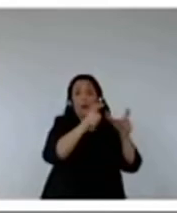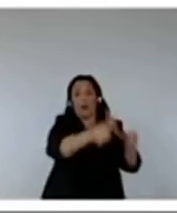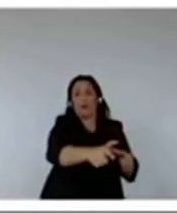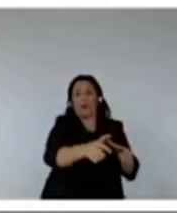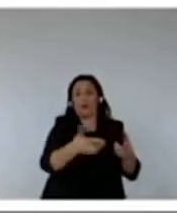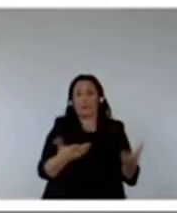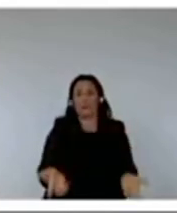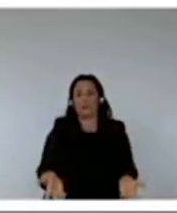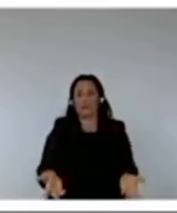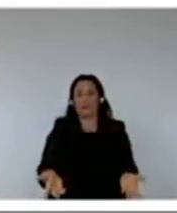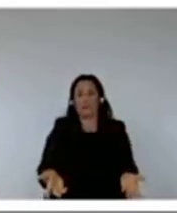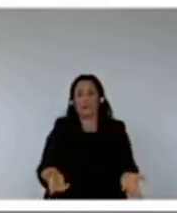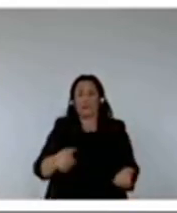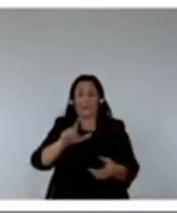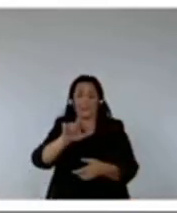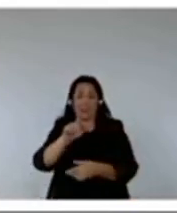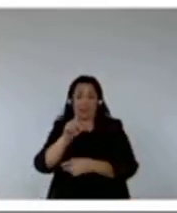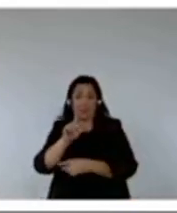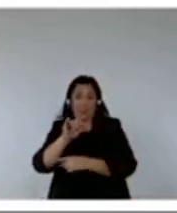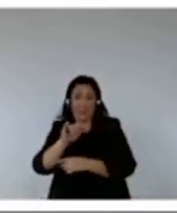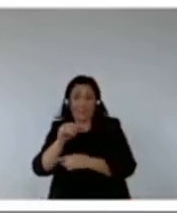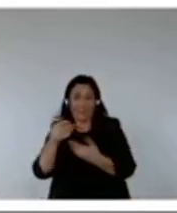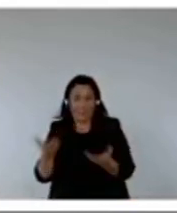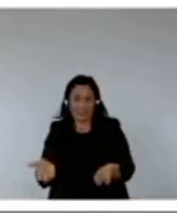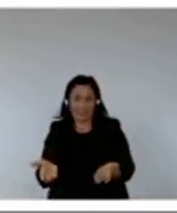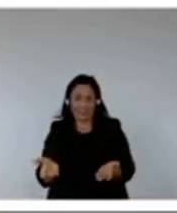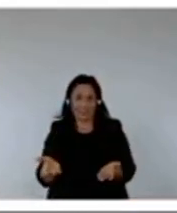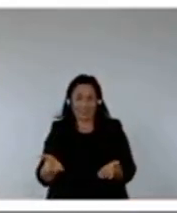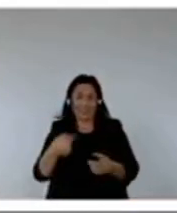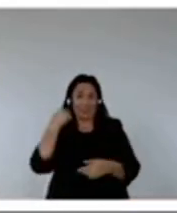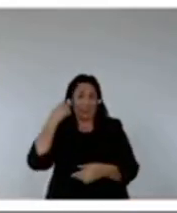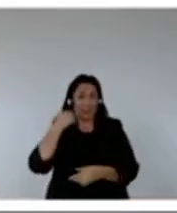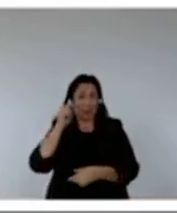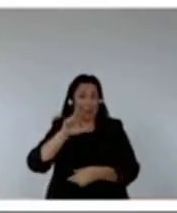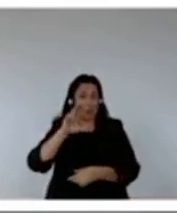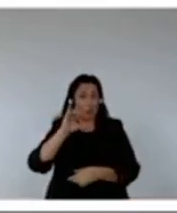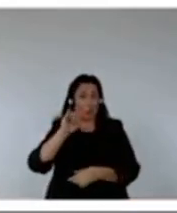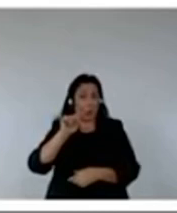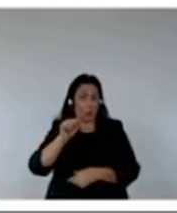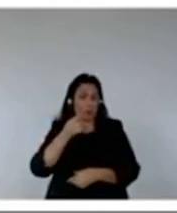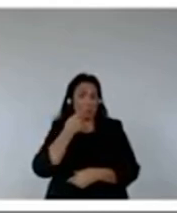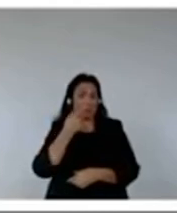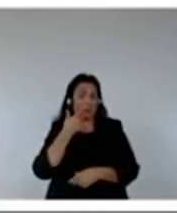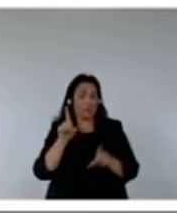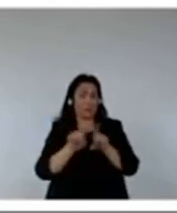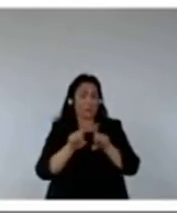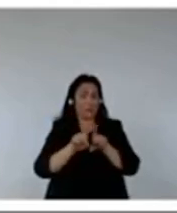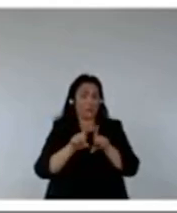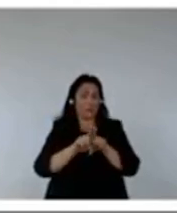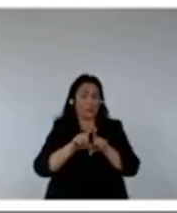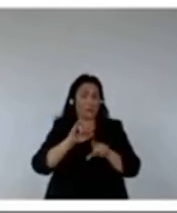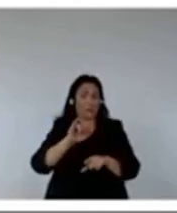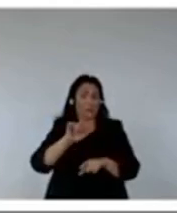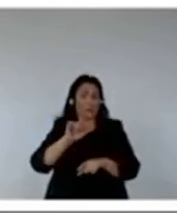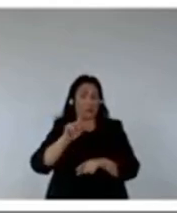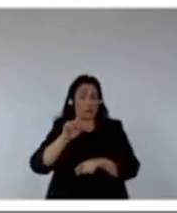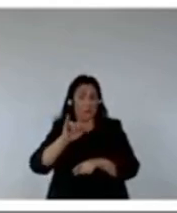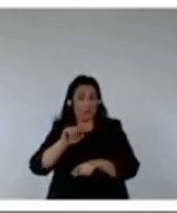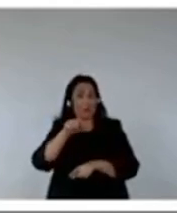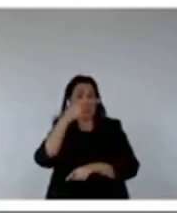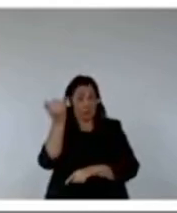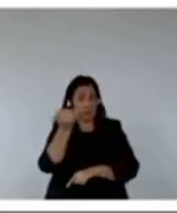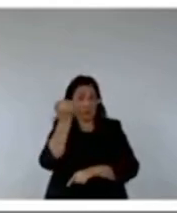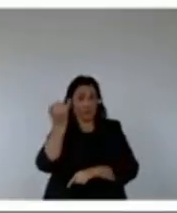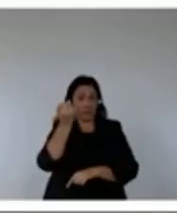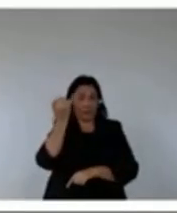vulnerável? Ele está nas ILPIs, tá certo? A doutora Lúcia também colocou essa questão das ILPIs como uma coisa